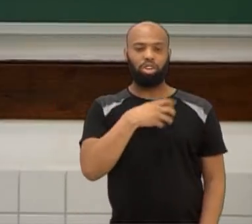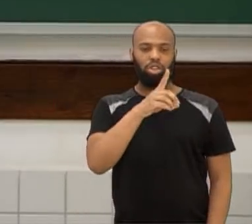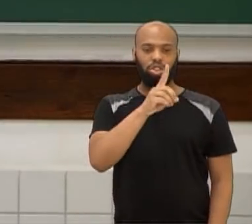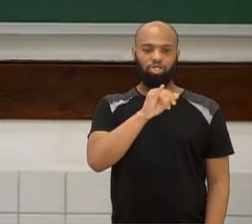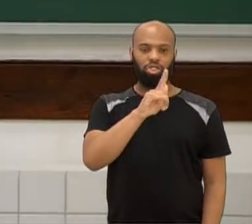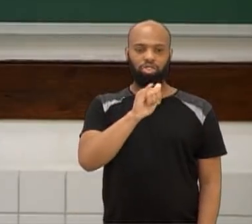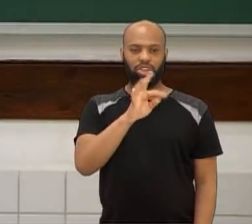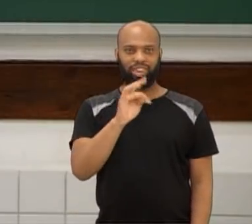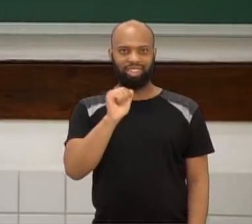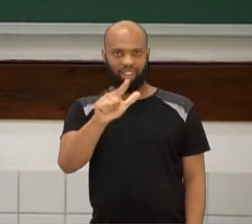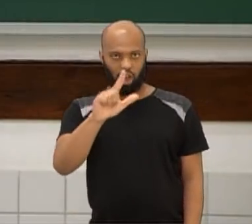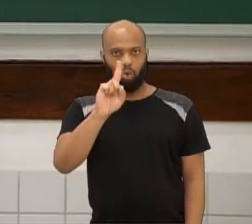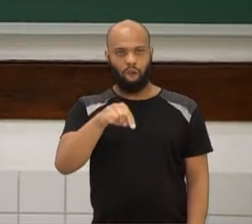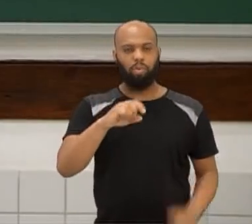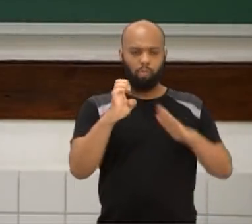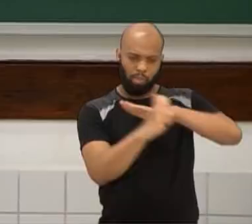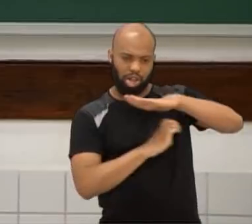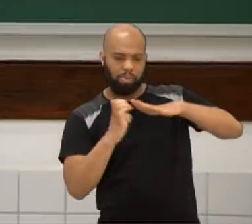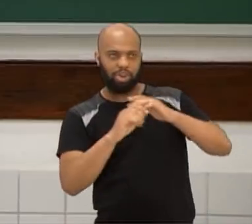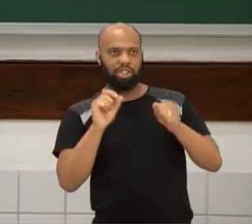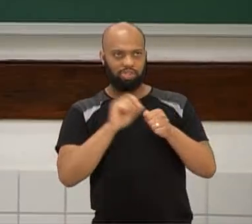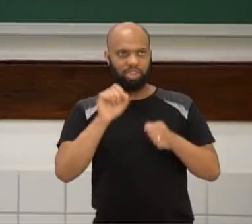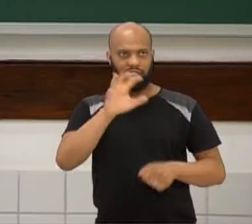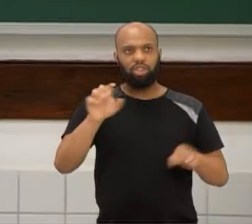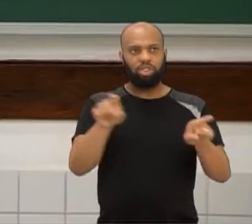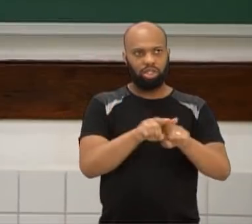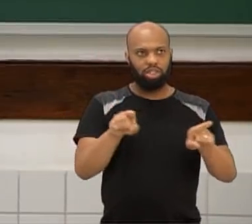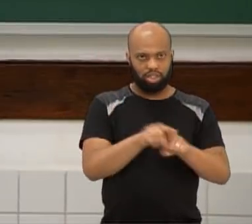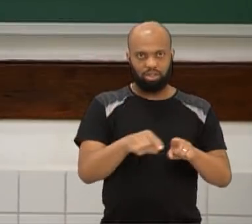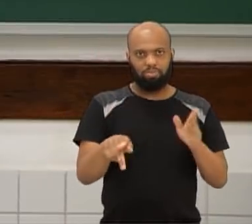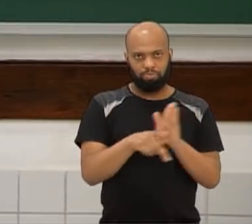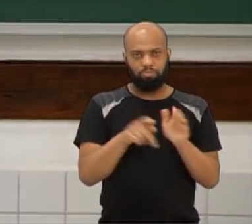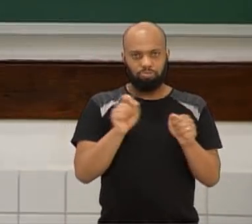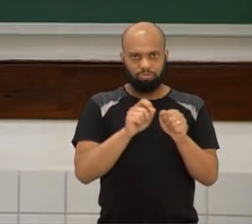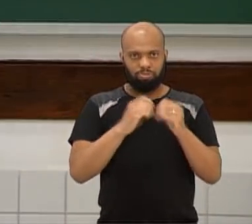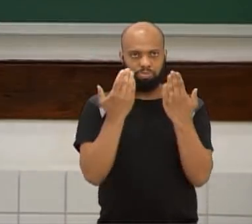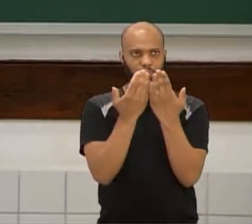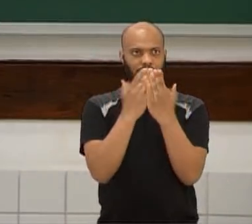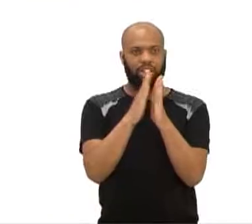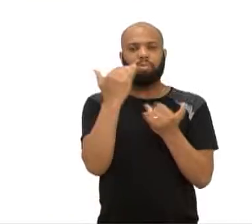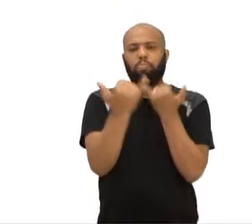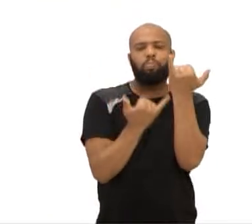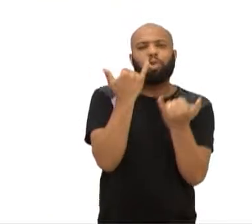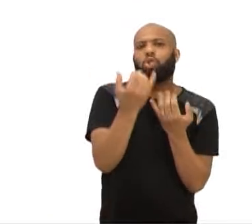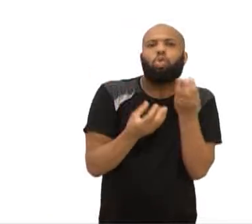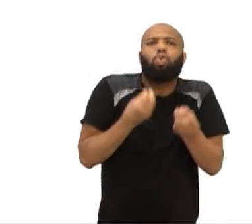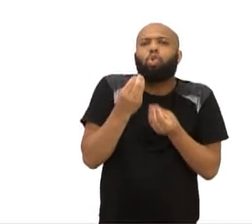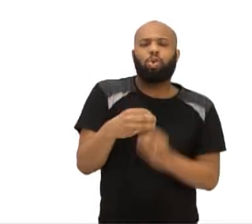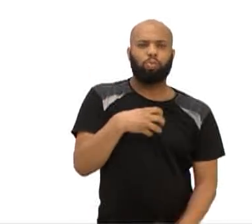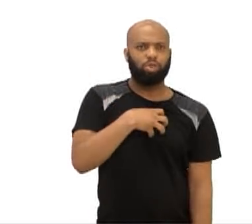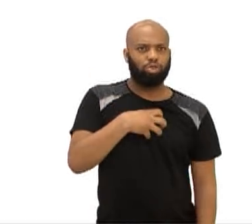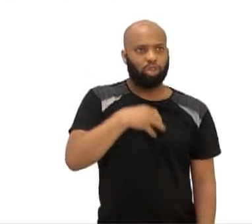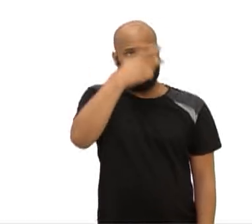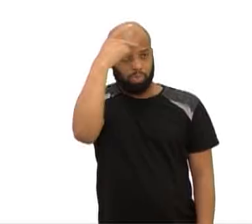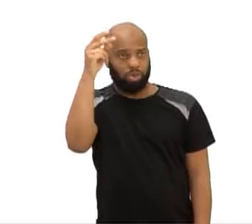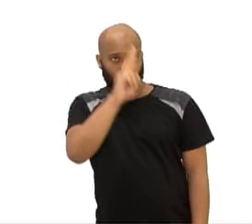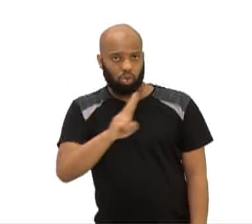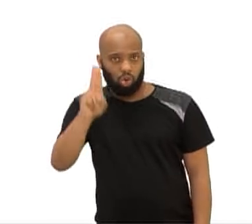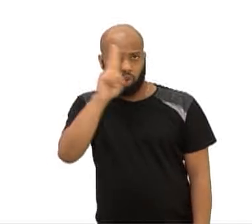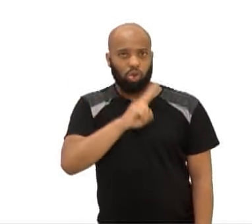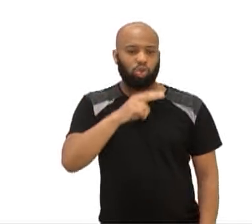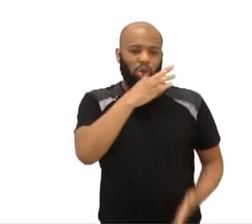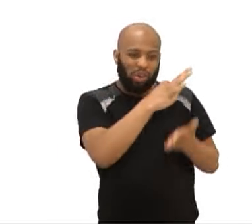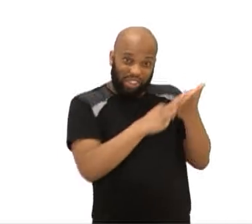é ali uma empresa que faz esse conteúdo digital, que faz esses panfletos. E brincou como? O locutor utiliza o texto